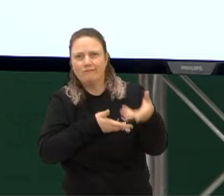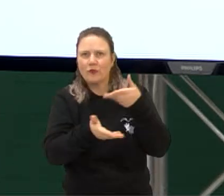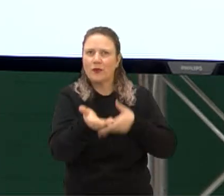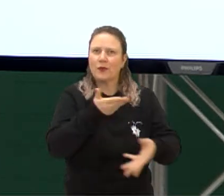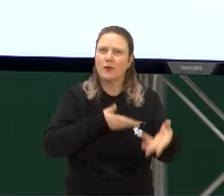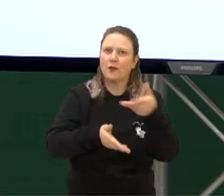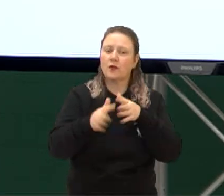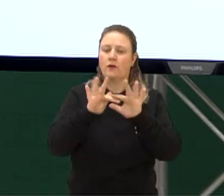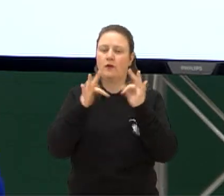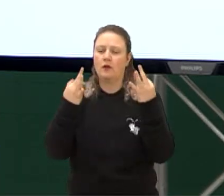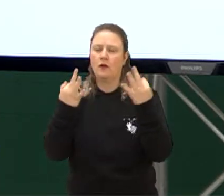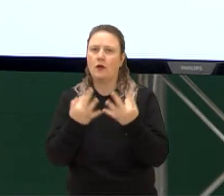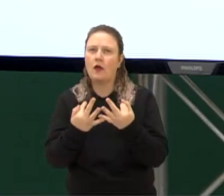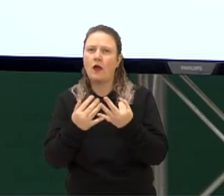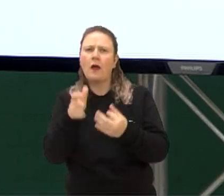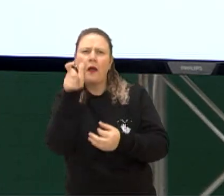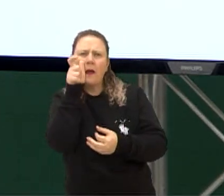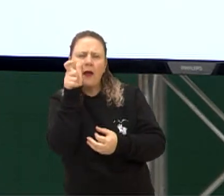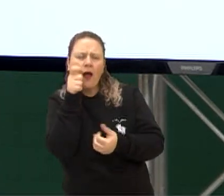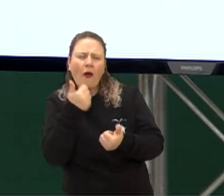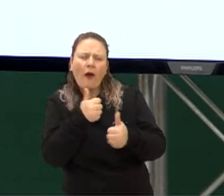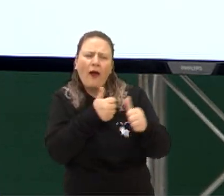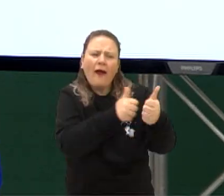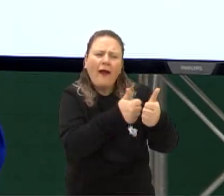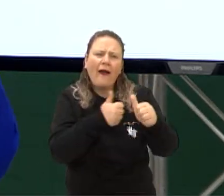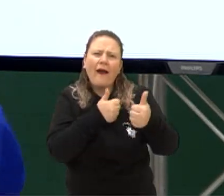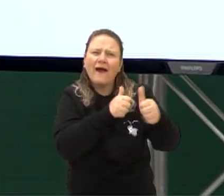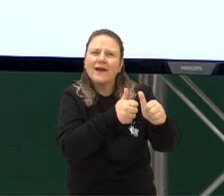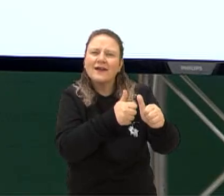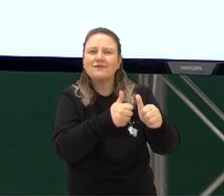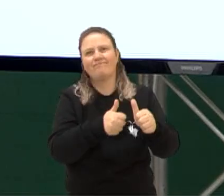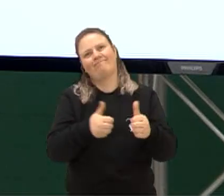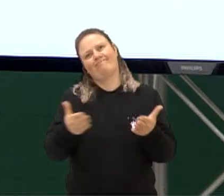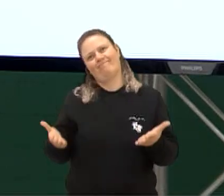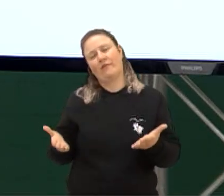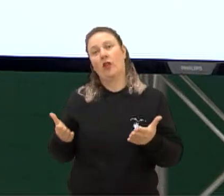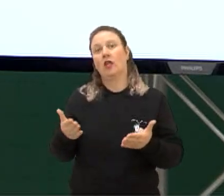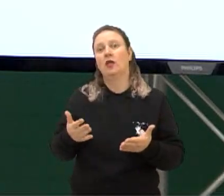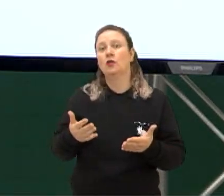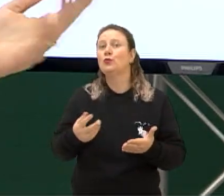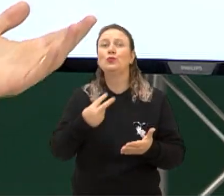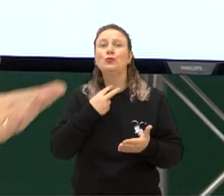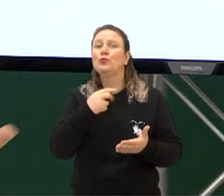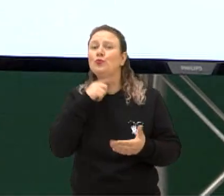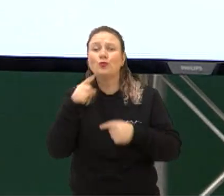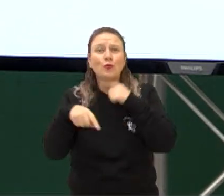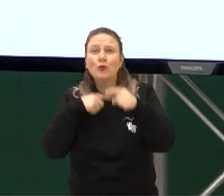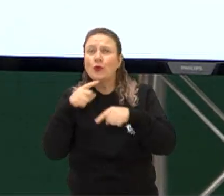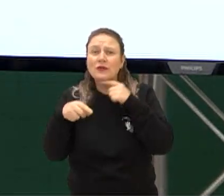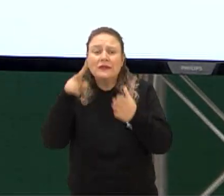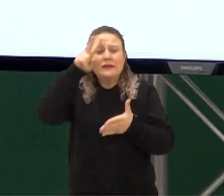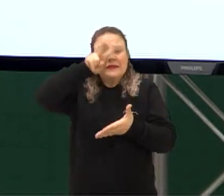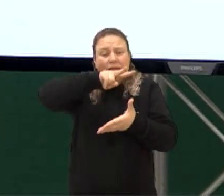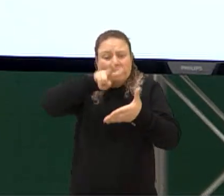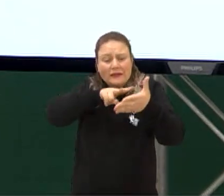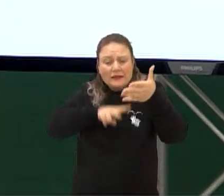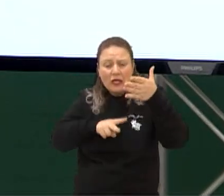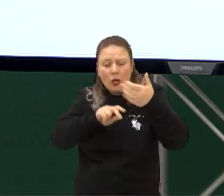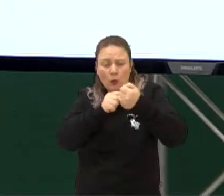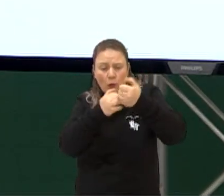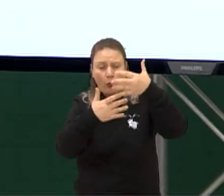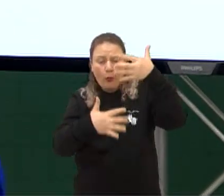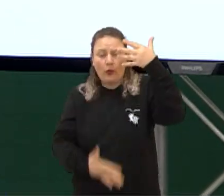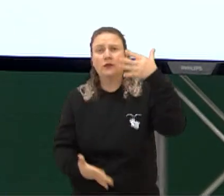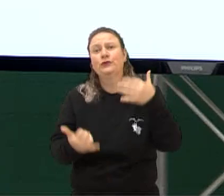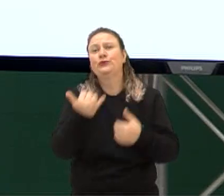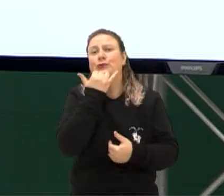famílias, o pessoal que está acompanhando a gente aí, muito obrigado pelo... Gente, não vai dar tempo de ler todo mundo aqui, né, professor? Me desculpe. É muita gente aqui, a gente já